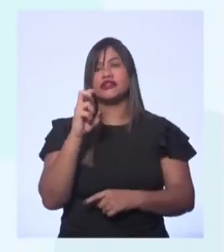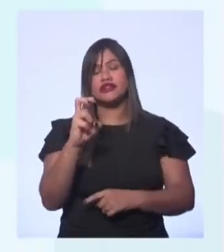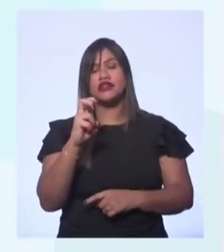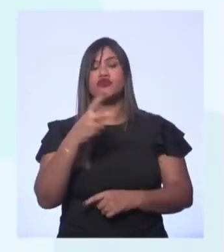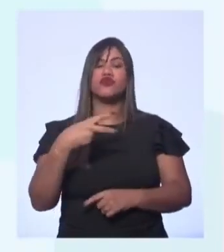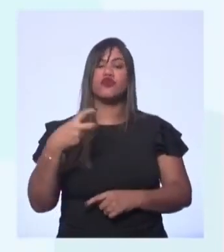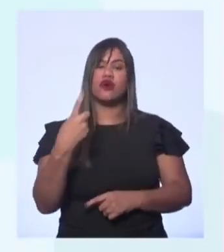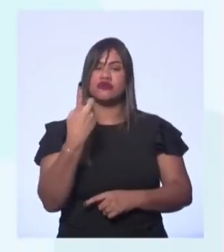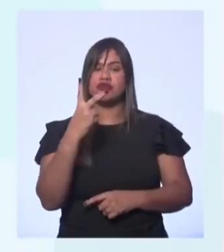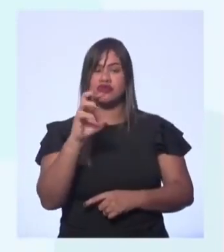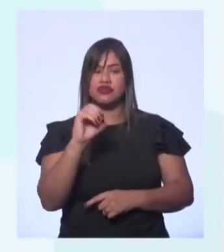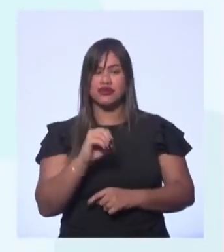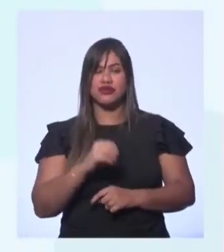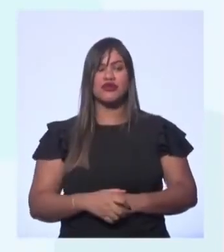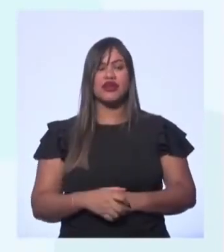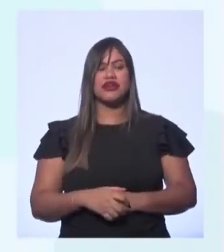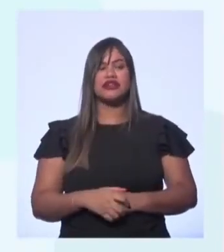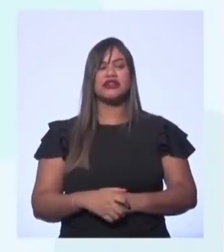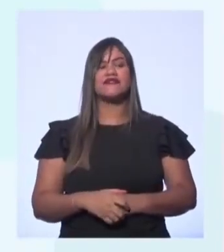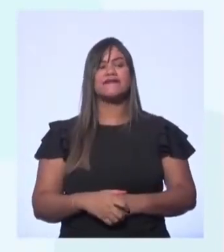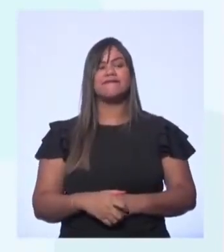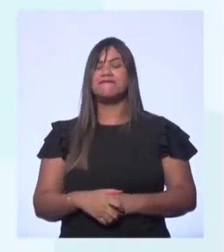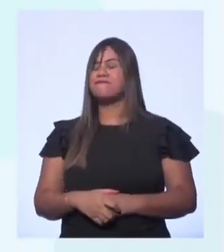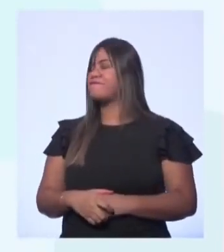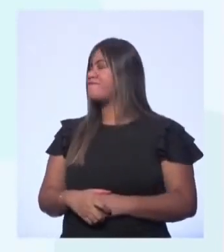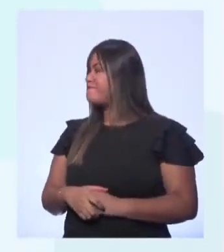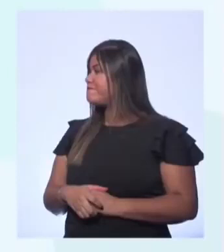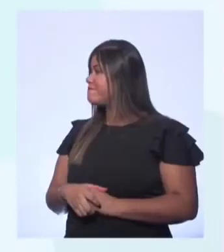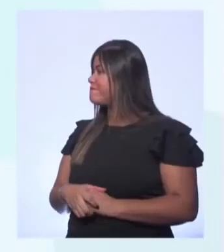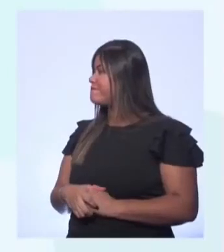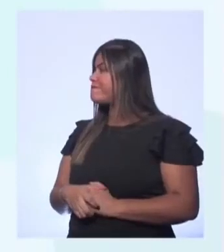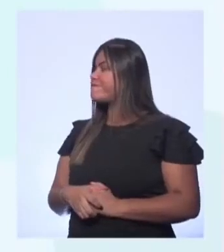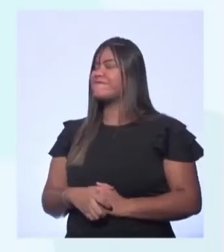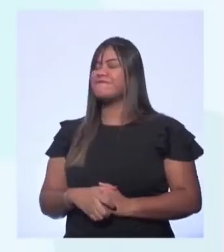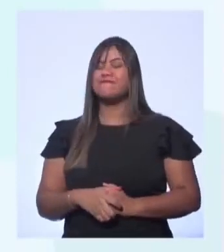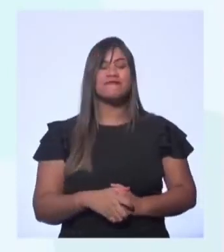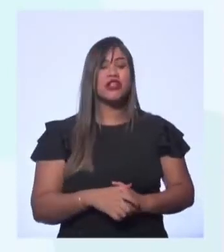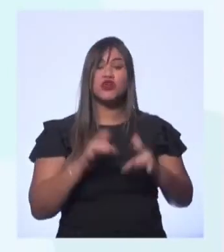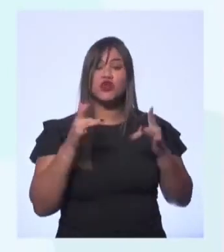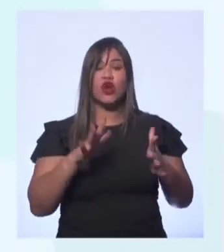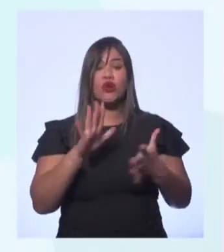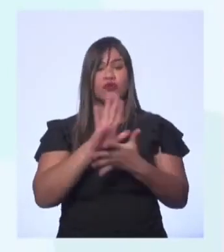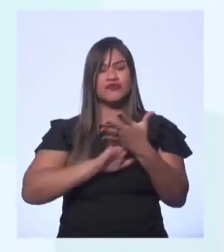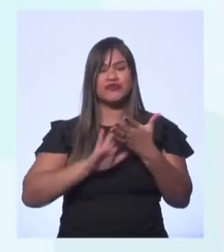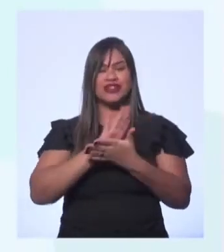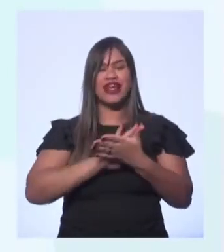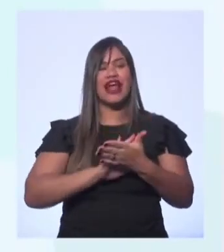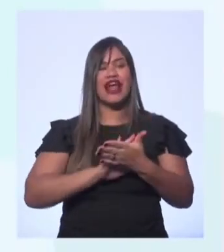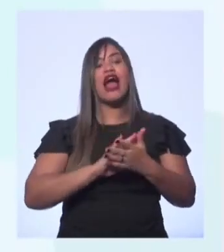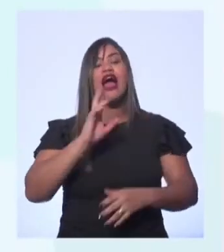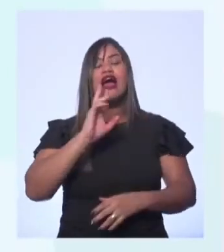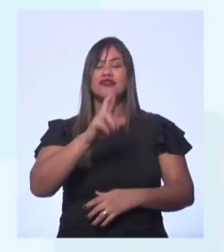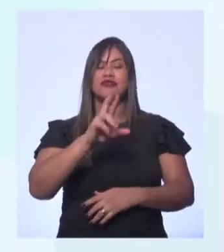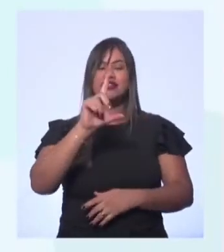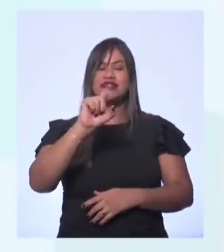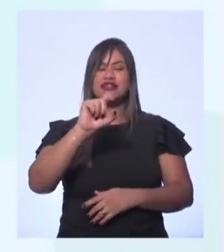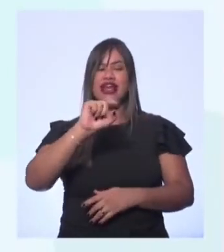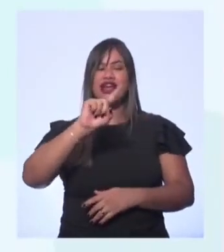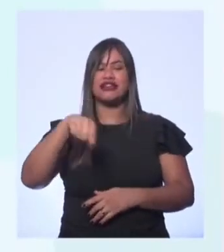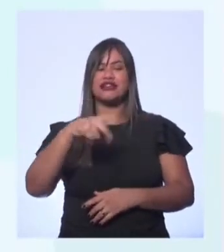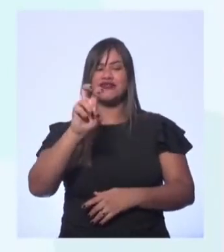Então, 5 vezes vai dar o 150 e não vai sobrar nada. Então, deu 10,5, vou anotar aqui do